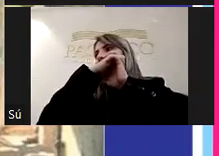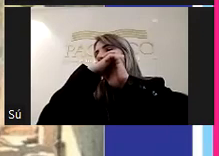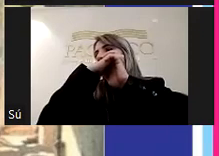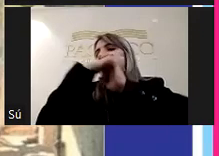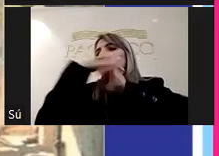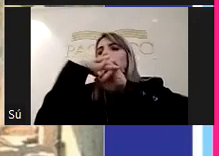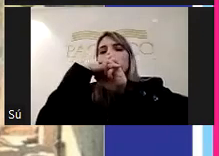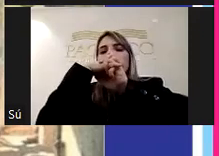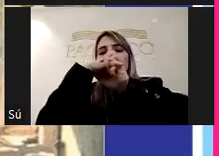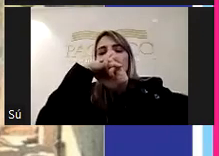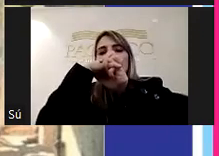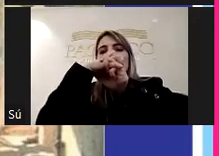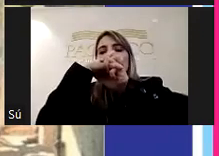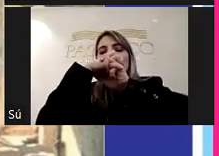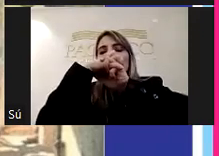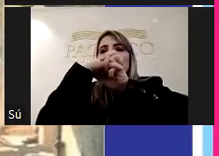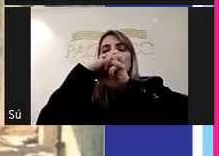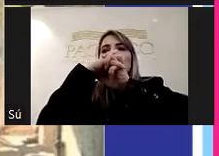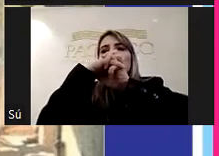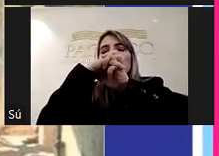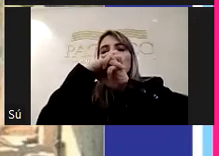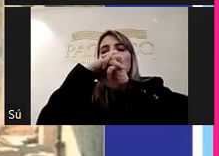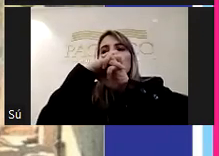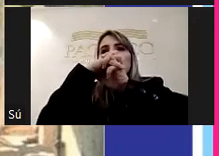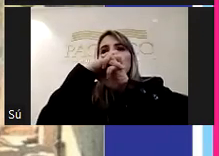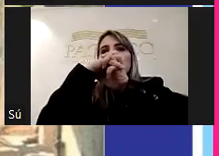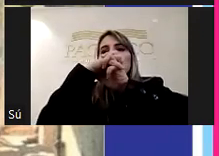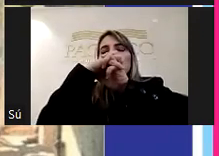mitologia grega, das histórias gregas e romanos,